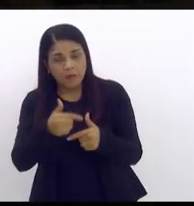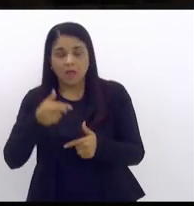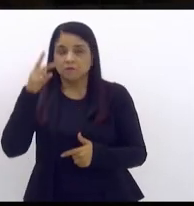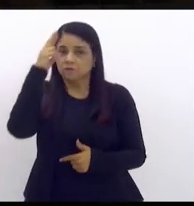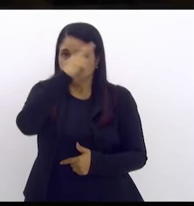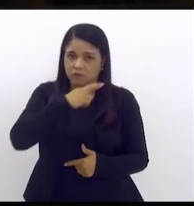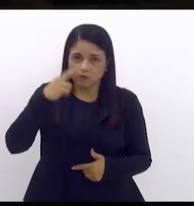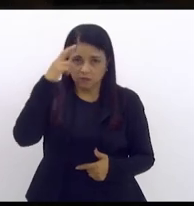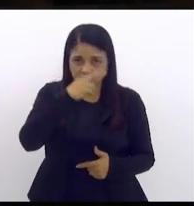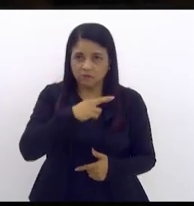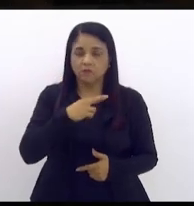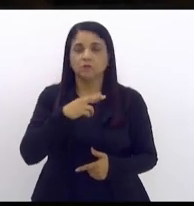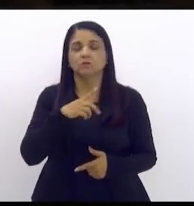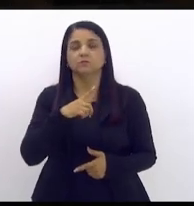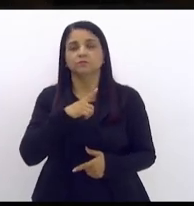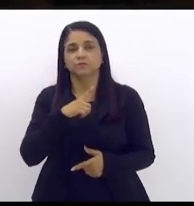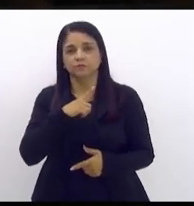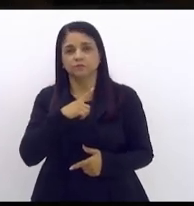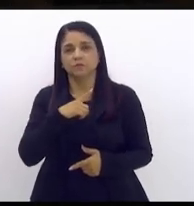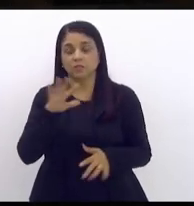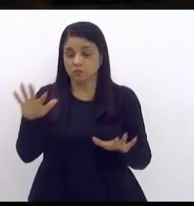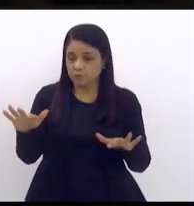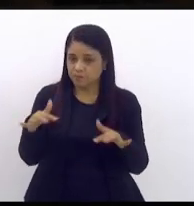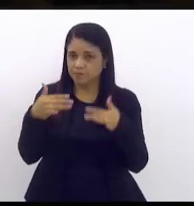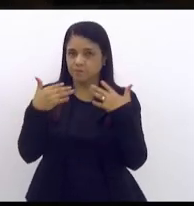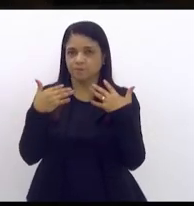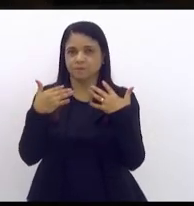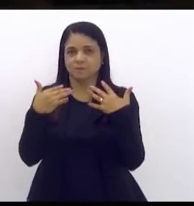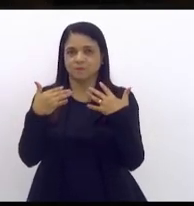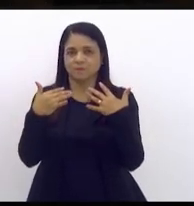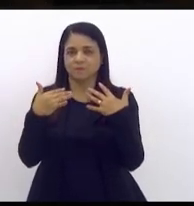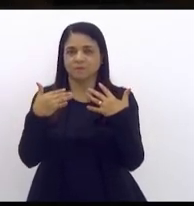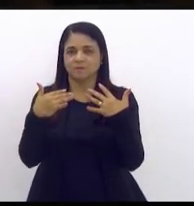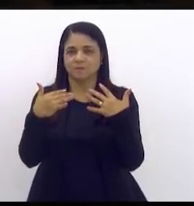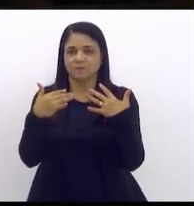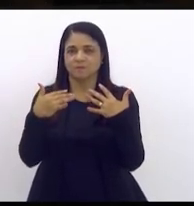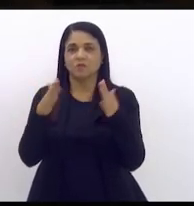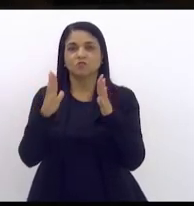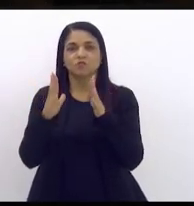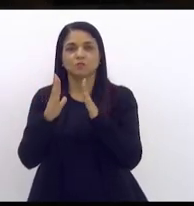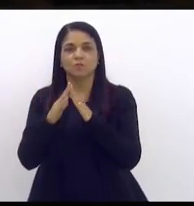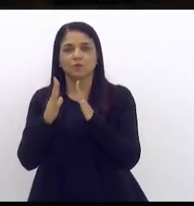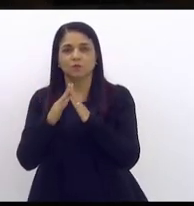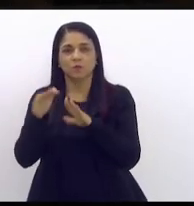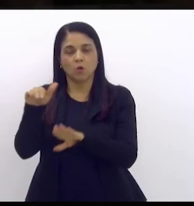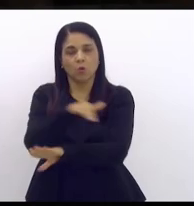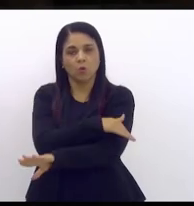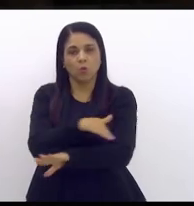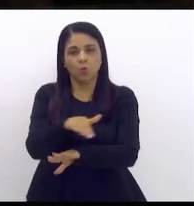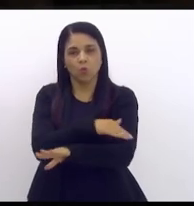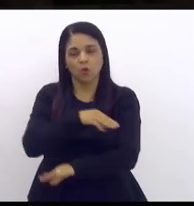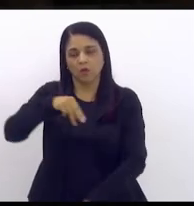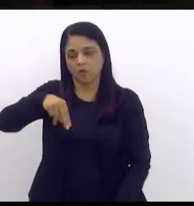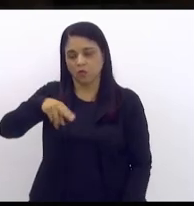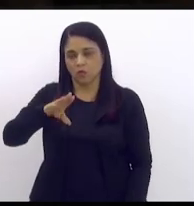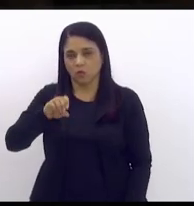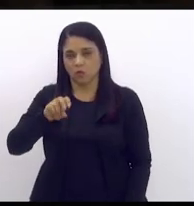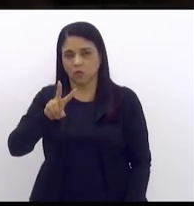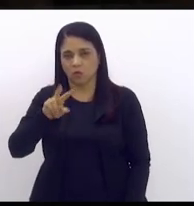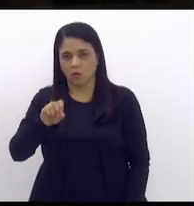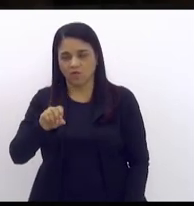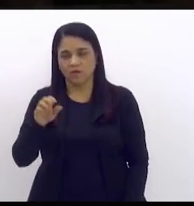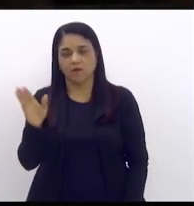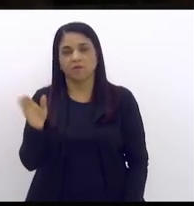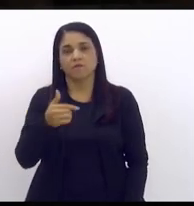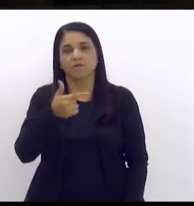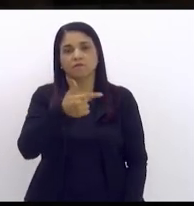fiscalização, eu quero chamar a atenção especificamente aos moradores da Rua Nova, lá na 24 de maio,